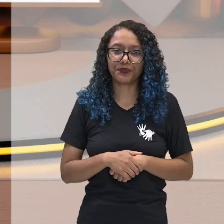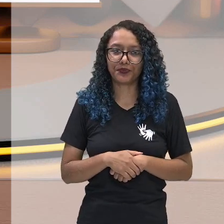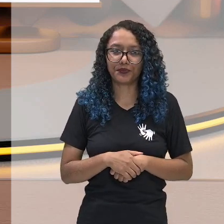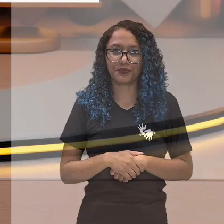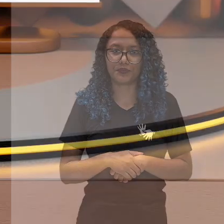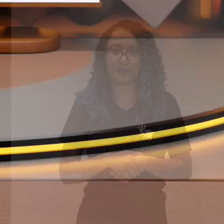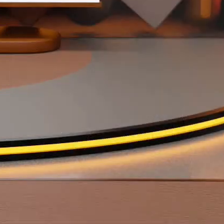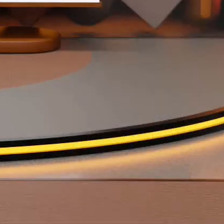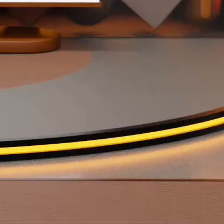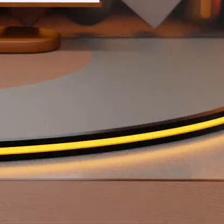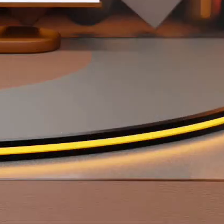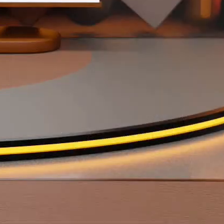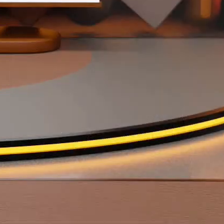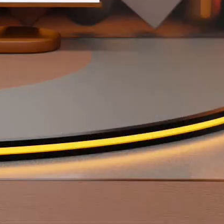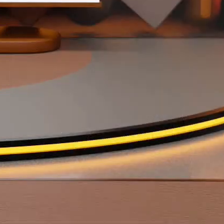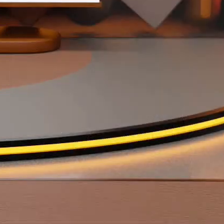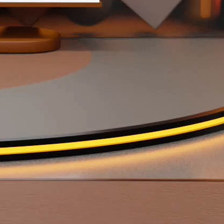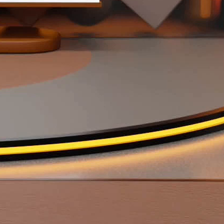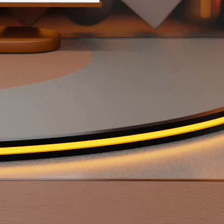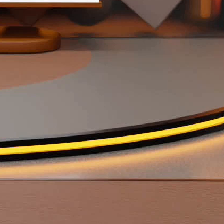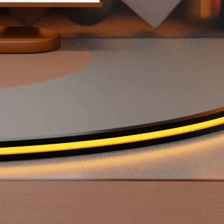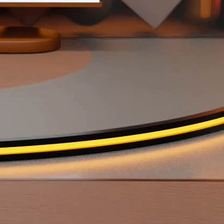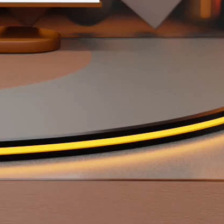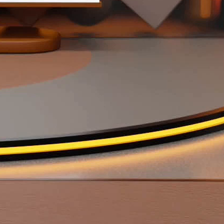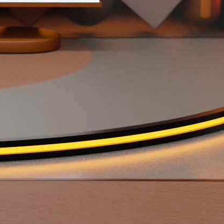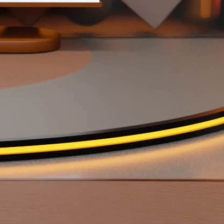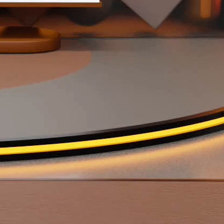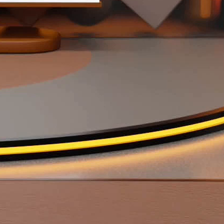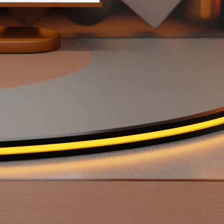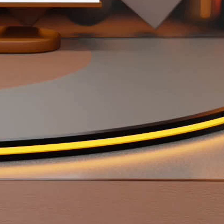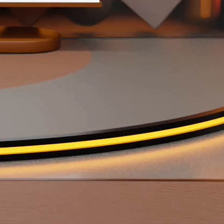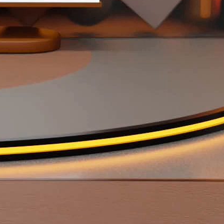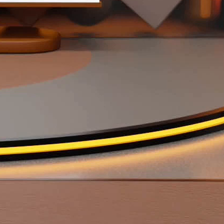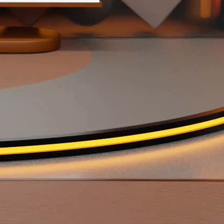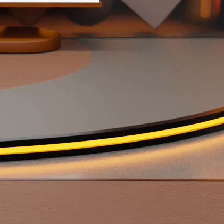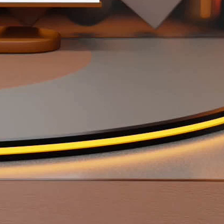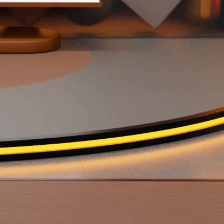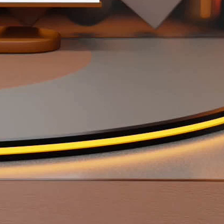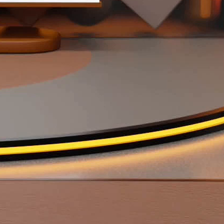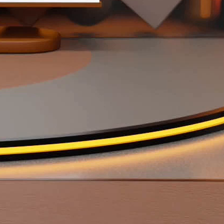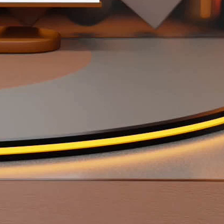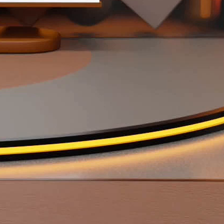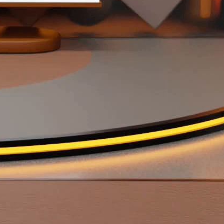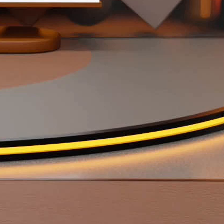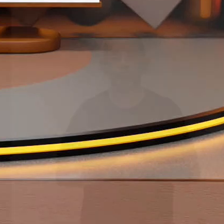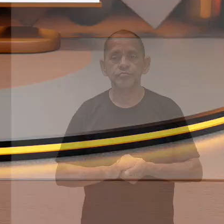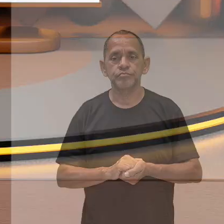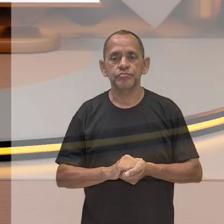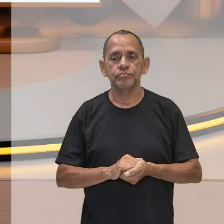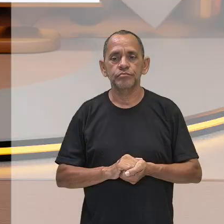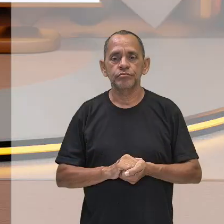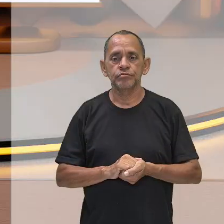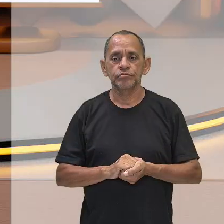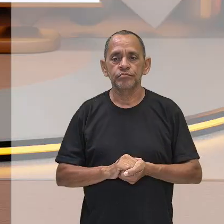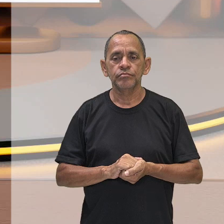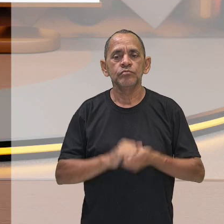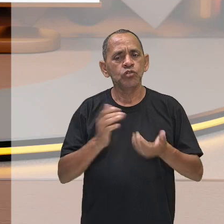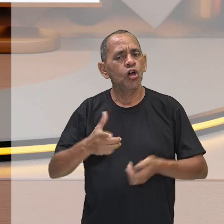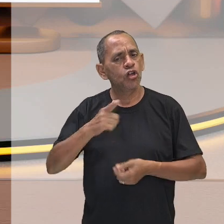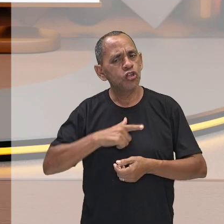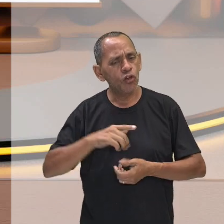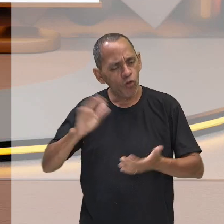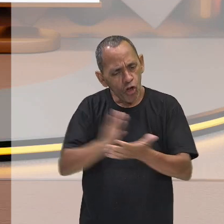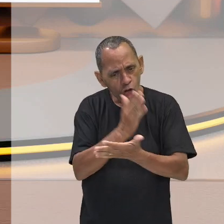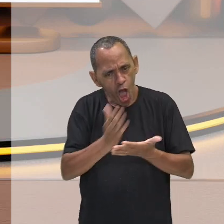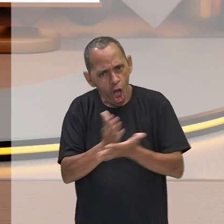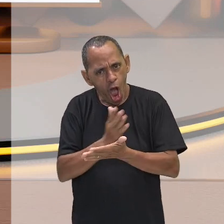que ocorriam na sociedade brasileira. E essas mudanças, elas eram contraditórias. A gente está vendo aqui mudanças, inclusive,